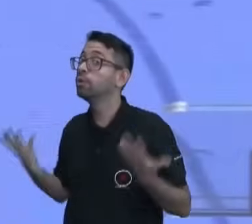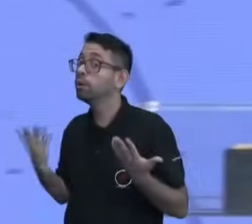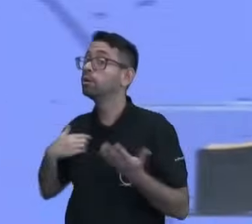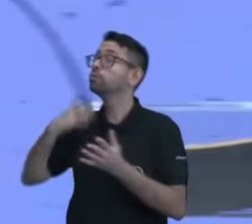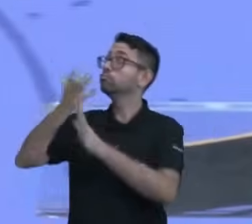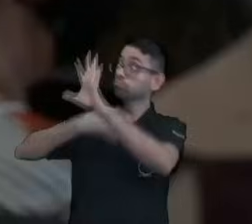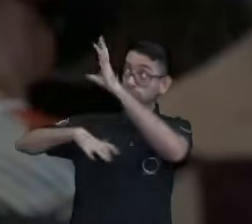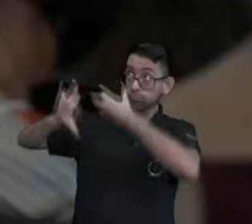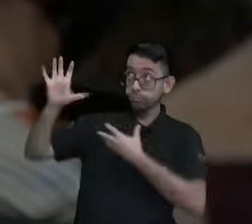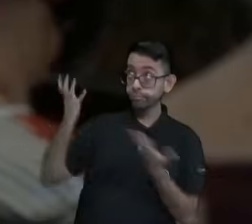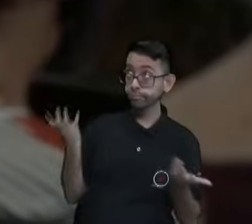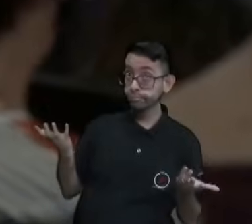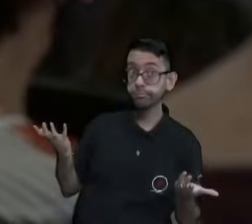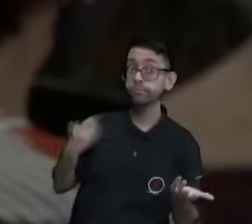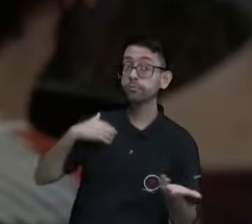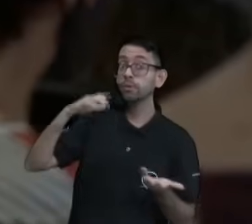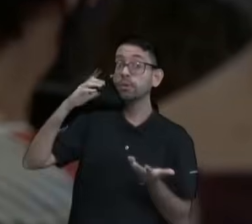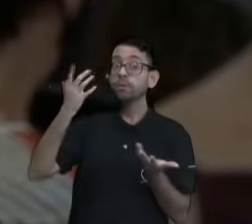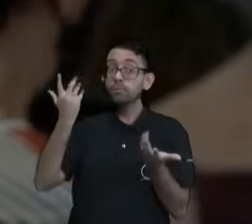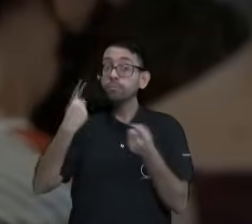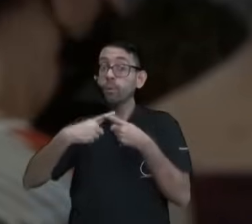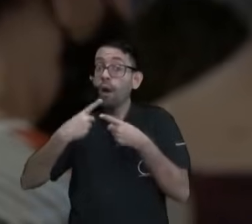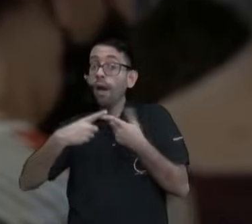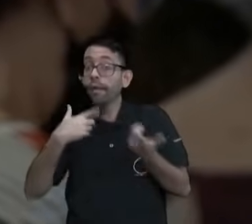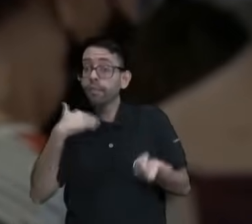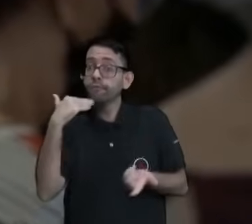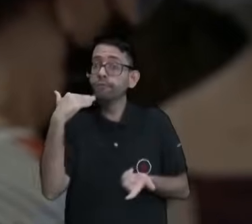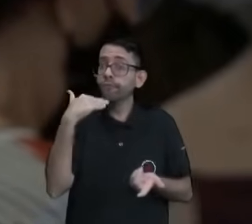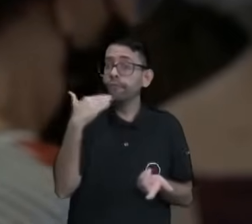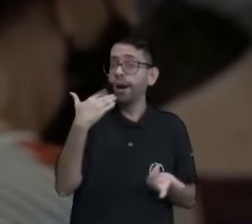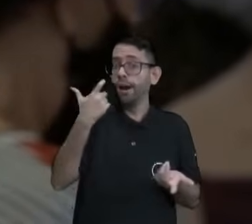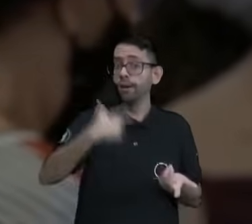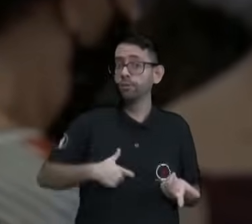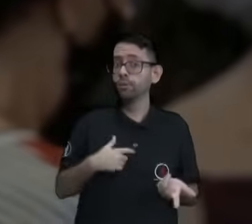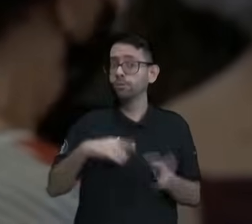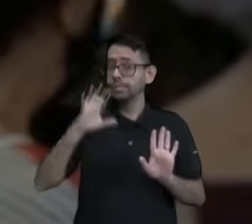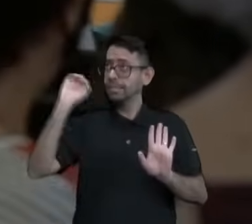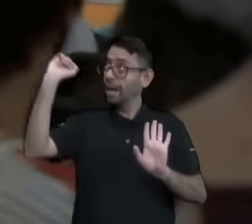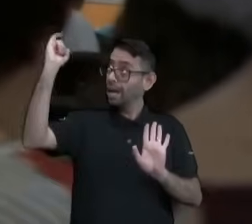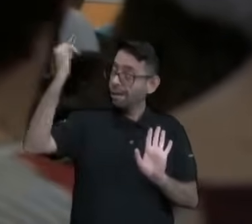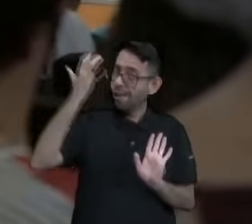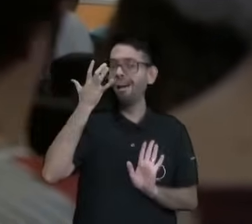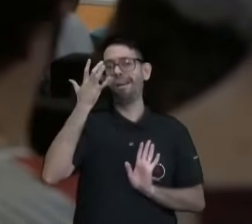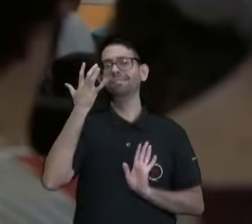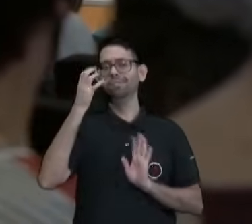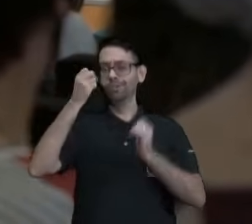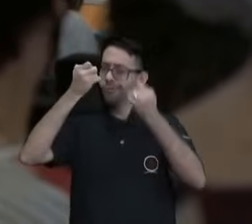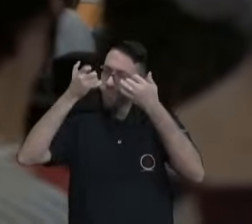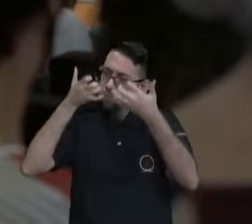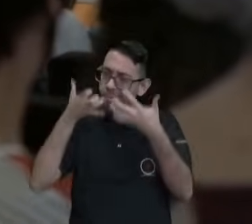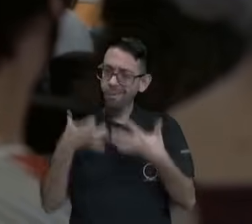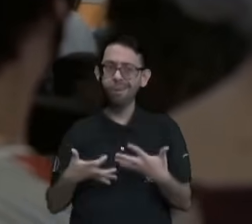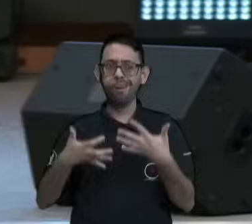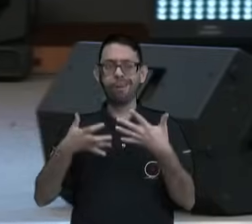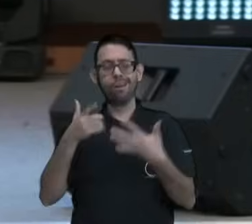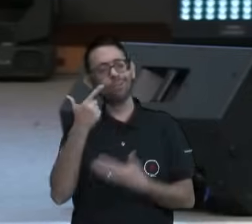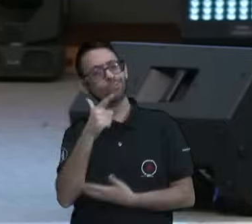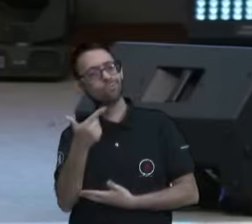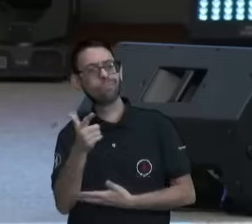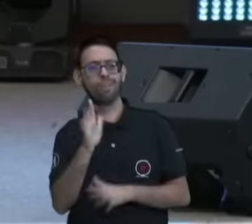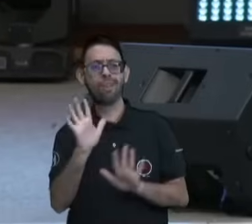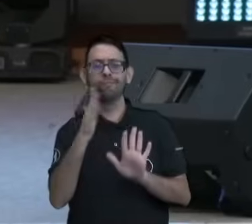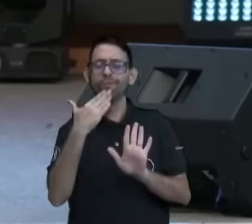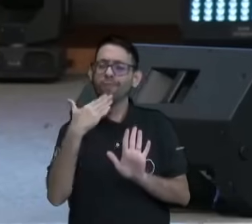de defeito com com tanta coisa mas é graça não tem explicação é o favor benevolente e merecido